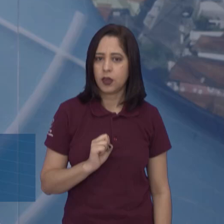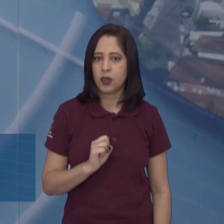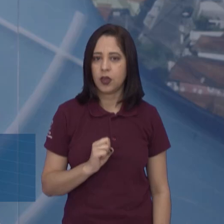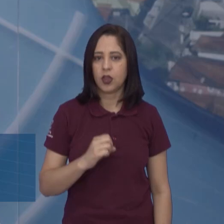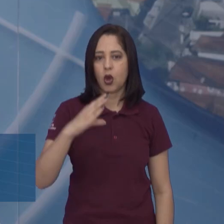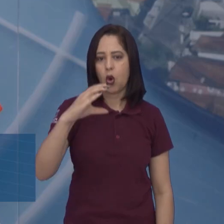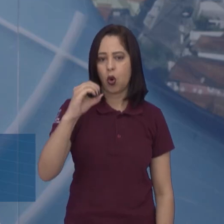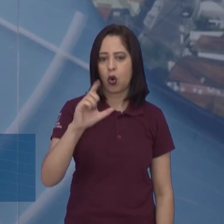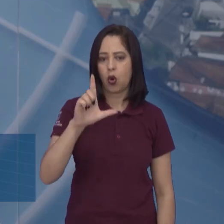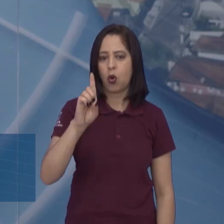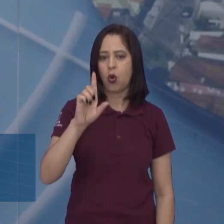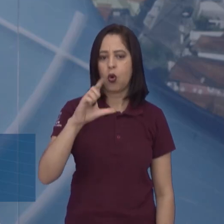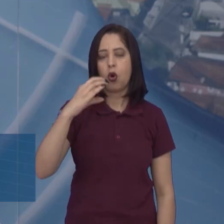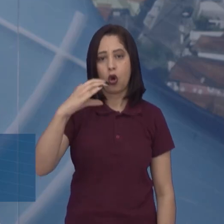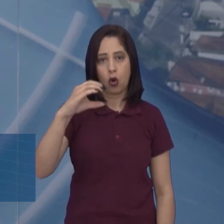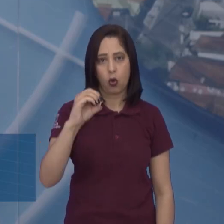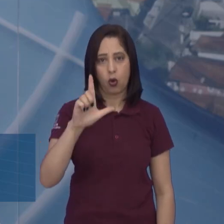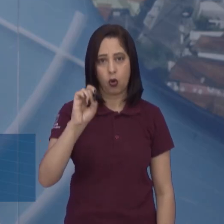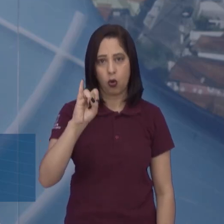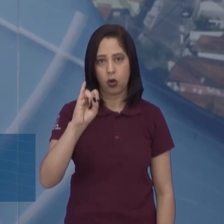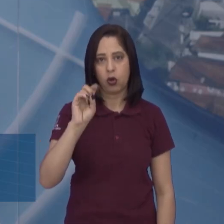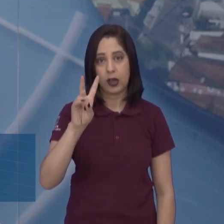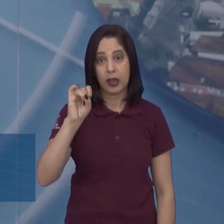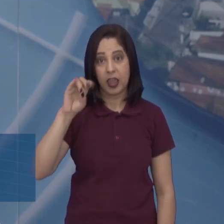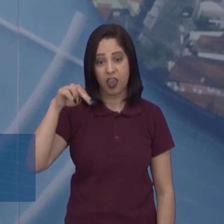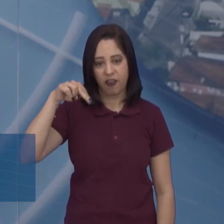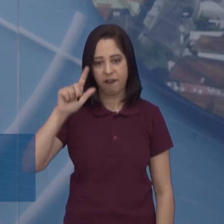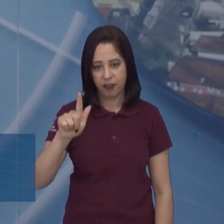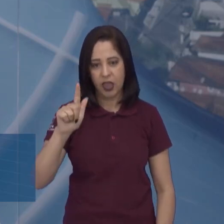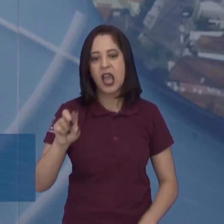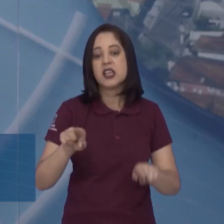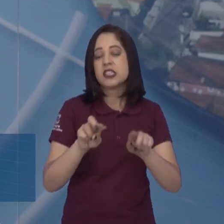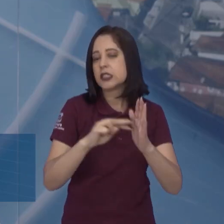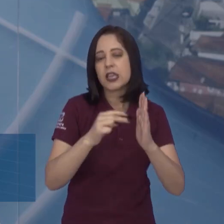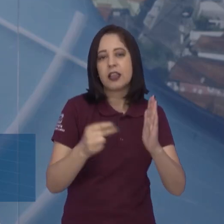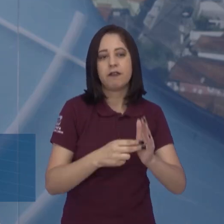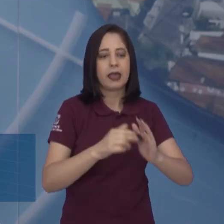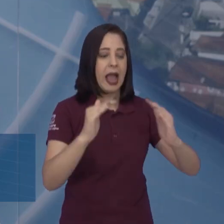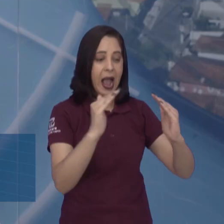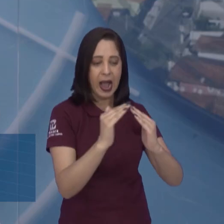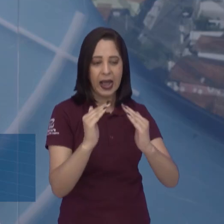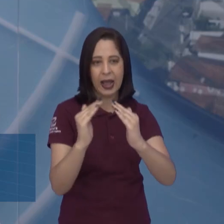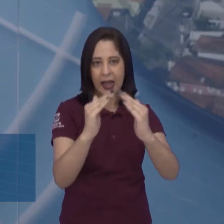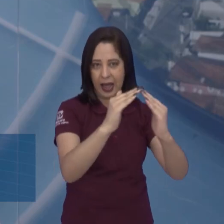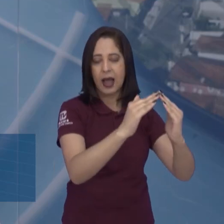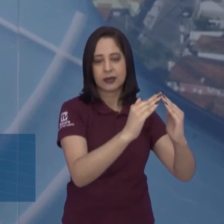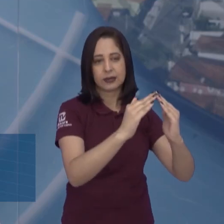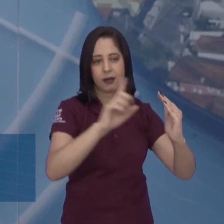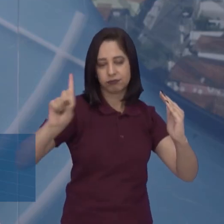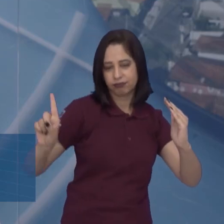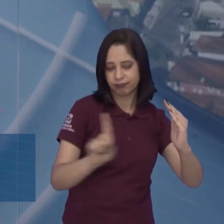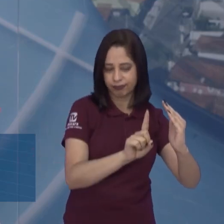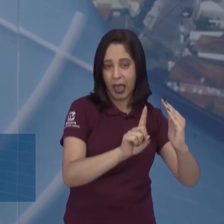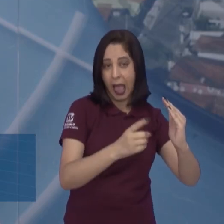co-livings? Trata-se de um conceito de moradia compartilhada e que tem crescido não só aqui em São José dos Campos, né, mas em várias